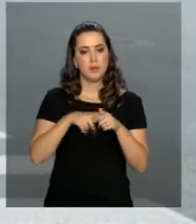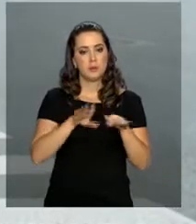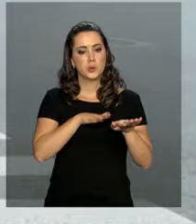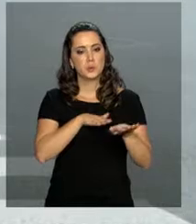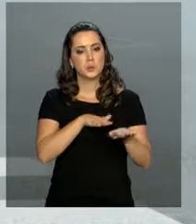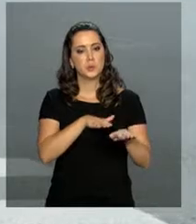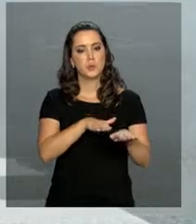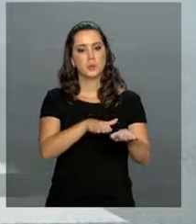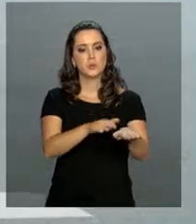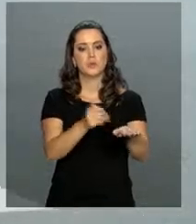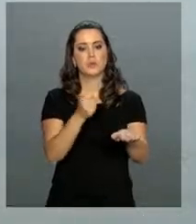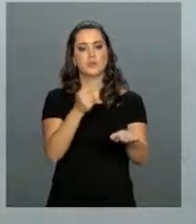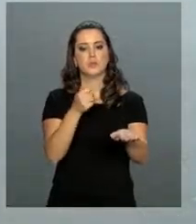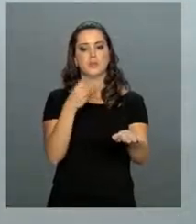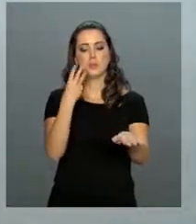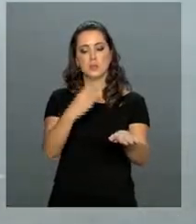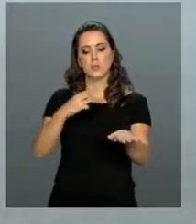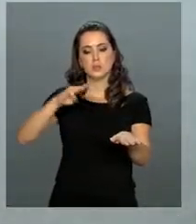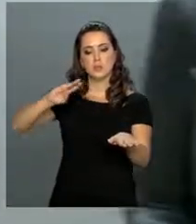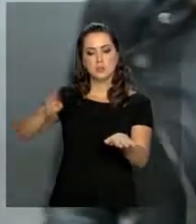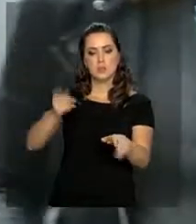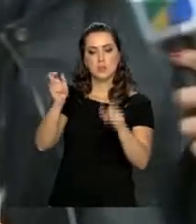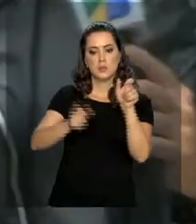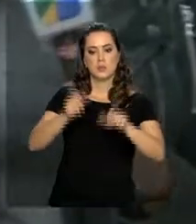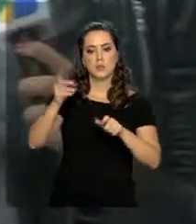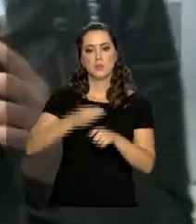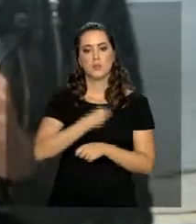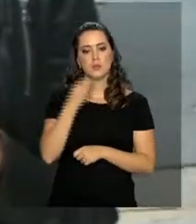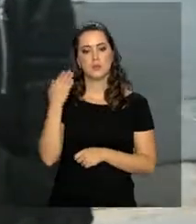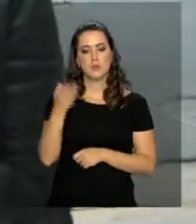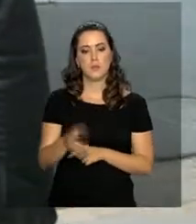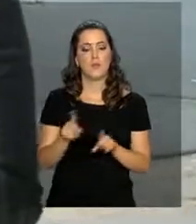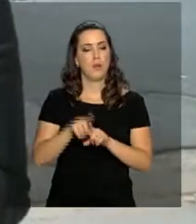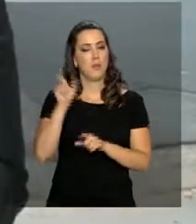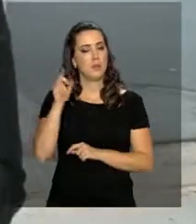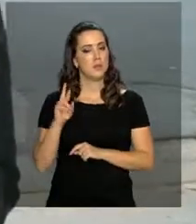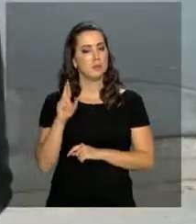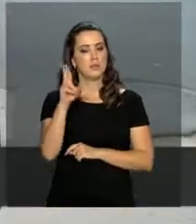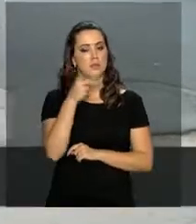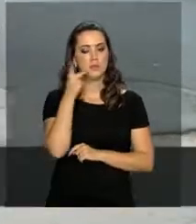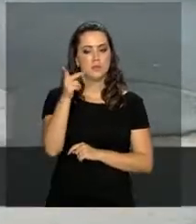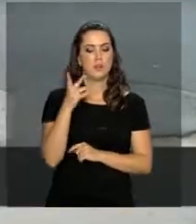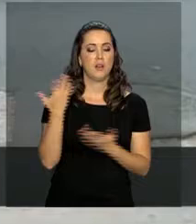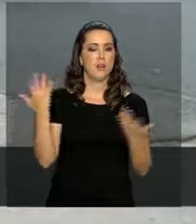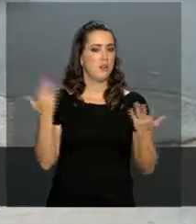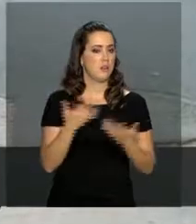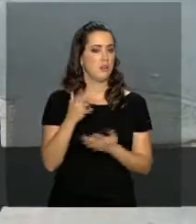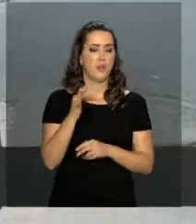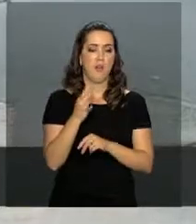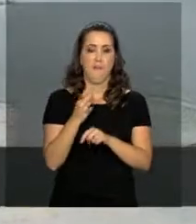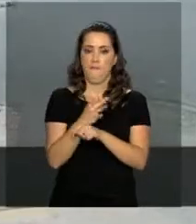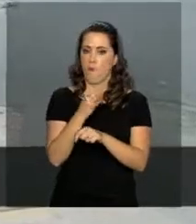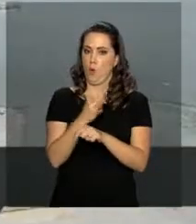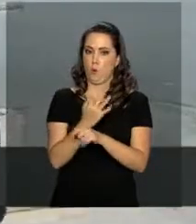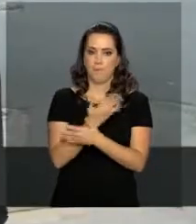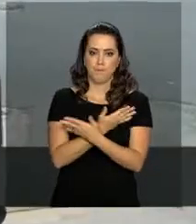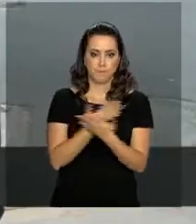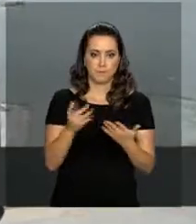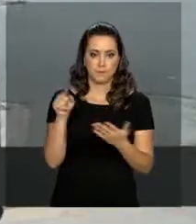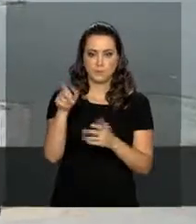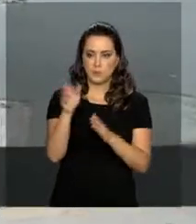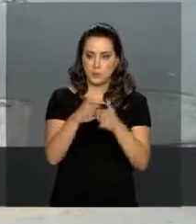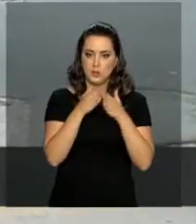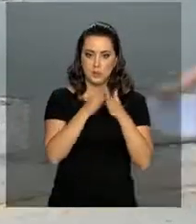cidade que tem quase 3 milhões de habitantes autoridades decretaram feriado na sexta feira e pediram que os